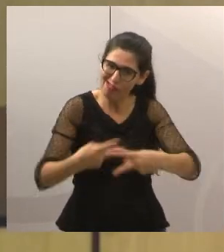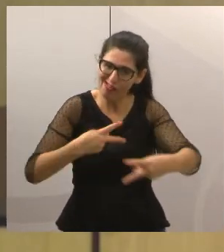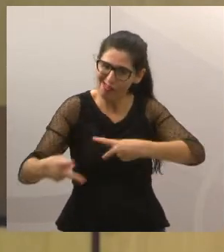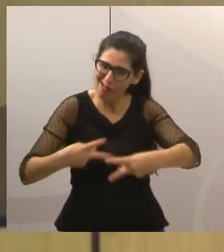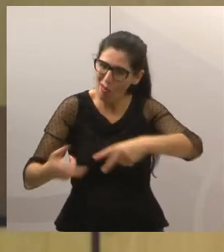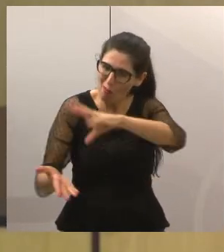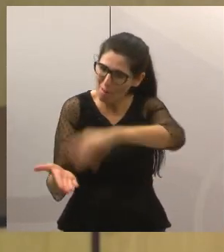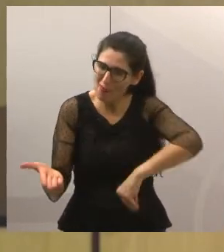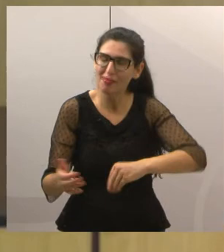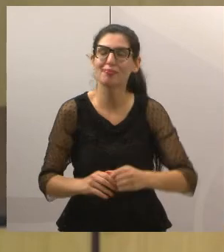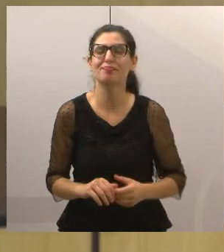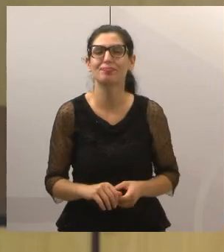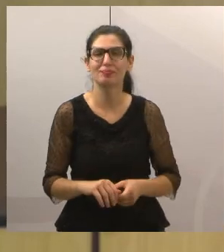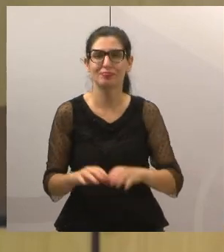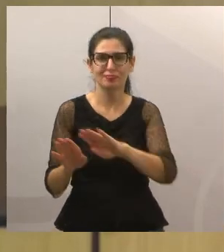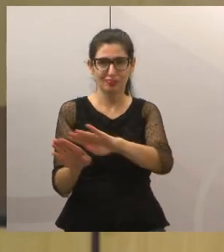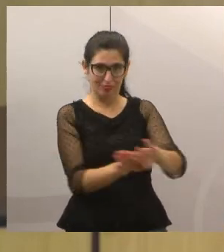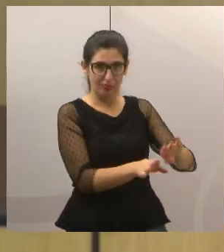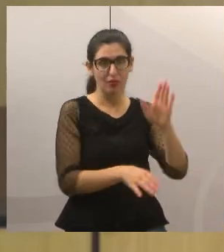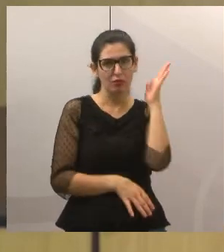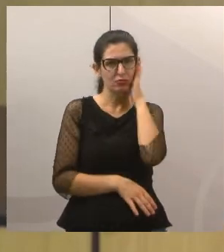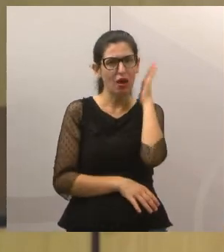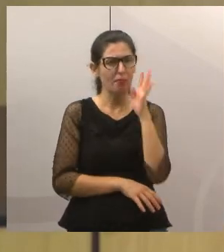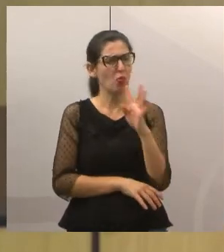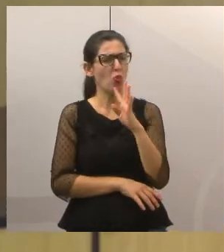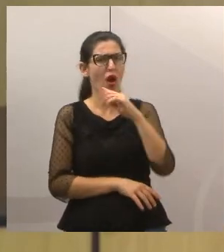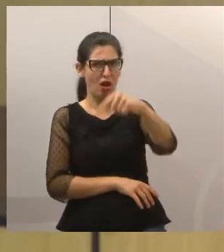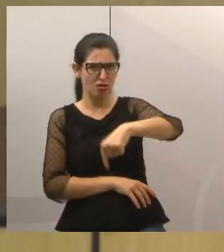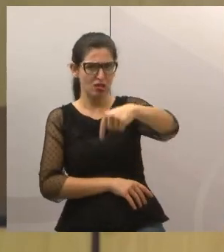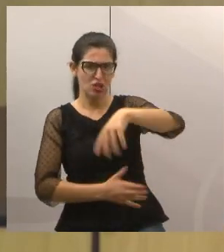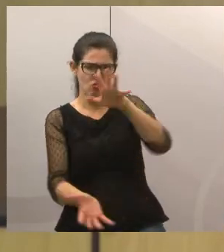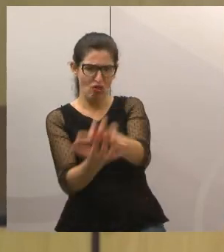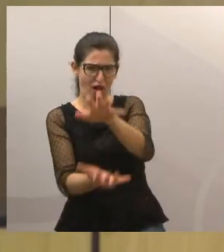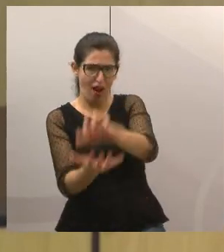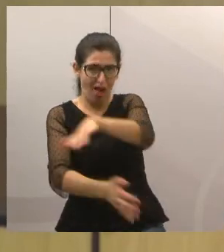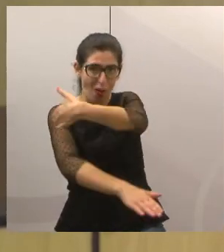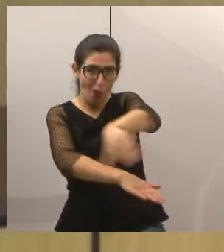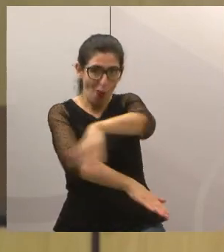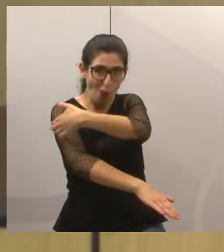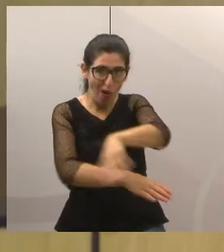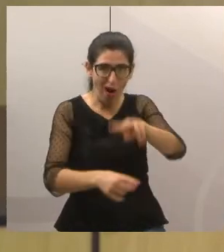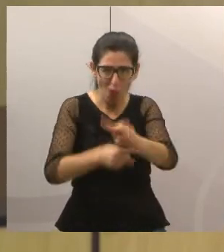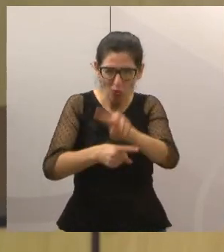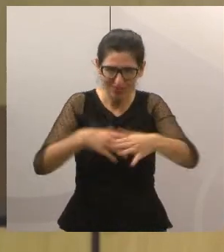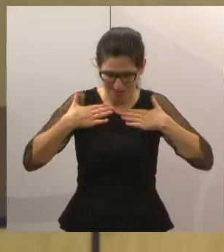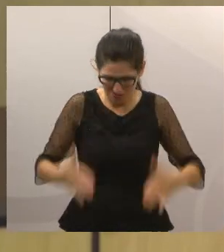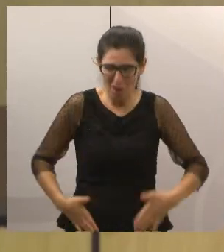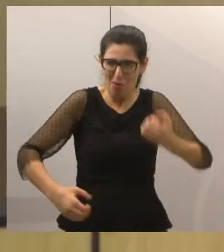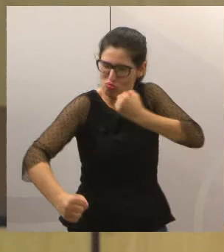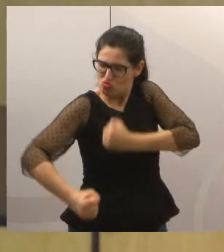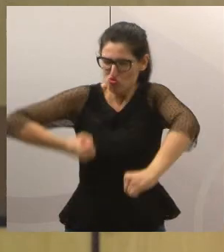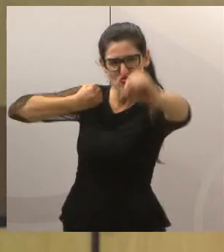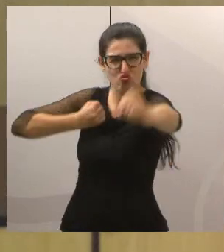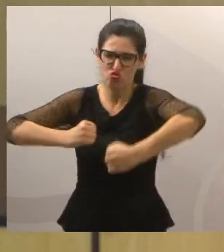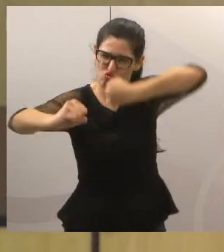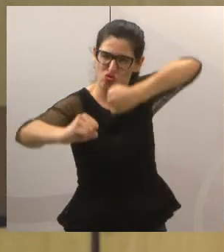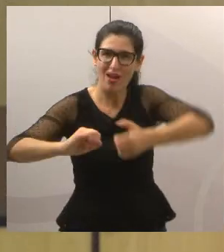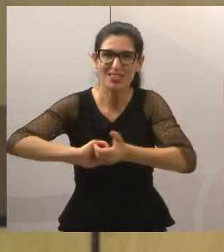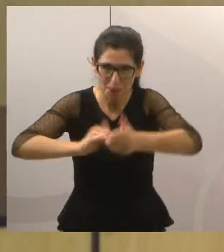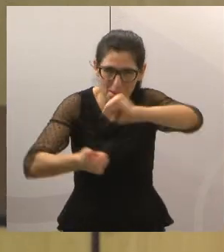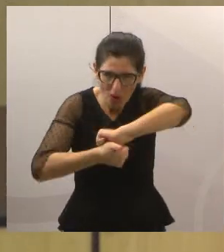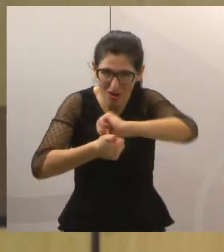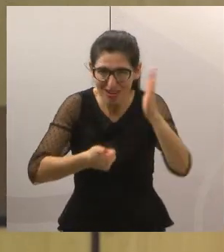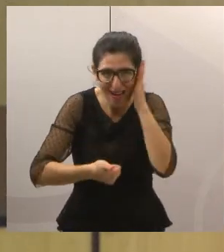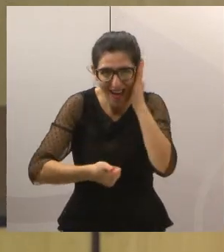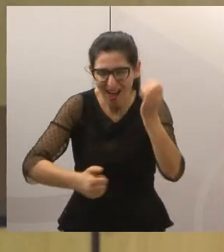quem conhece as academias sabe que todas elas têm finalidades, porém, não necessariamente você precisa ter todo aquele equipamento. Então,